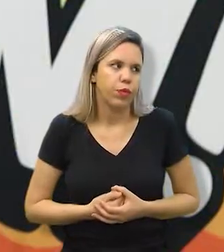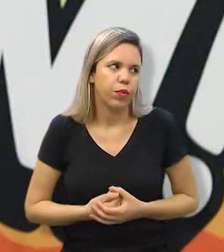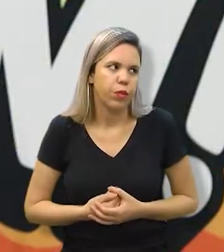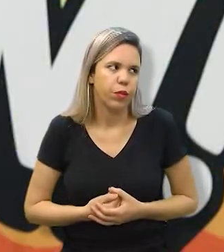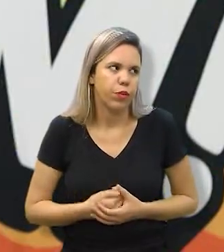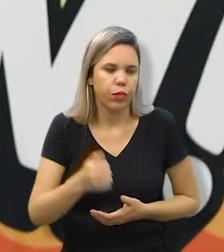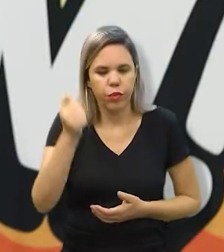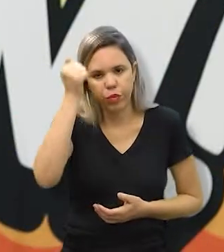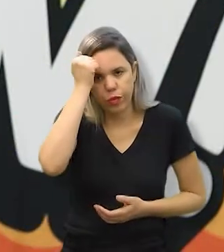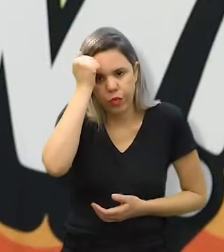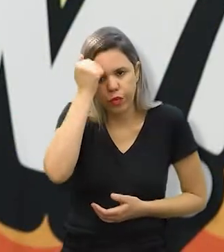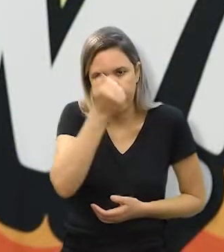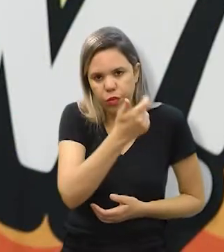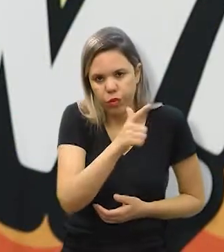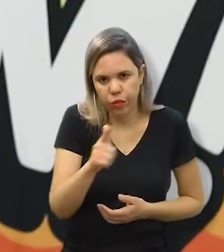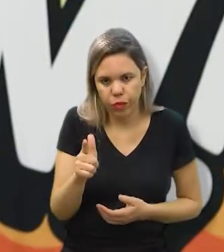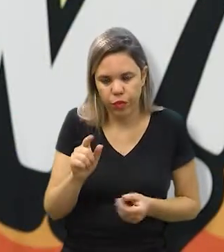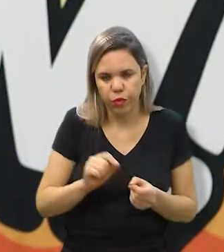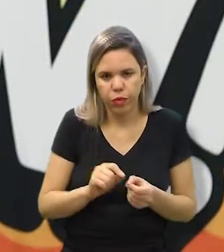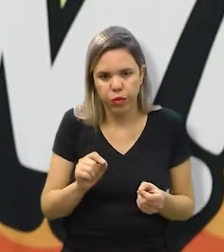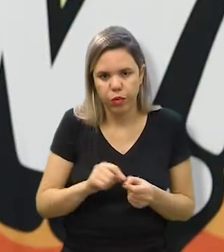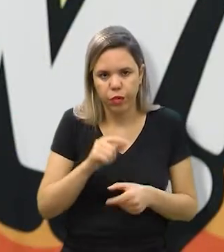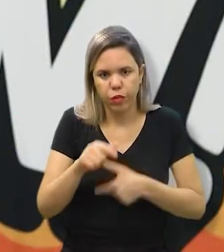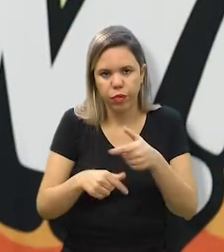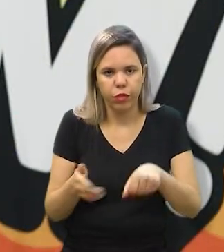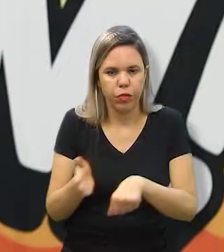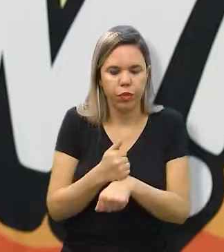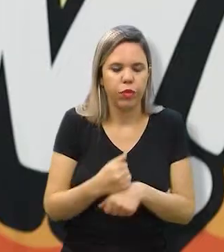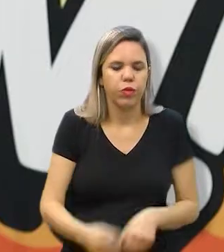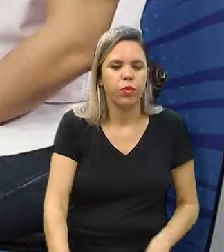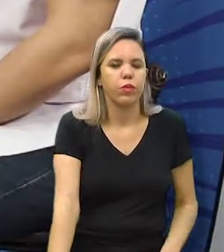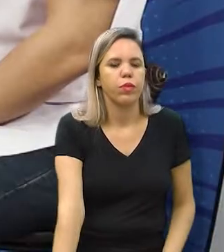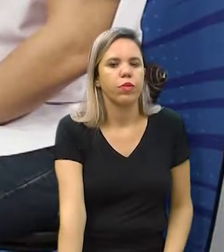Você se arrepende de não ter feito esse trabalho antes?